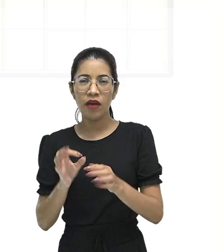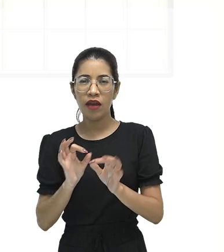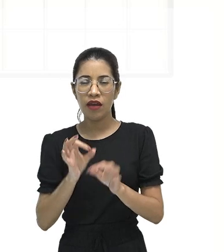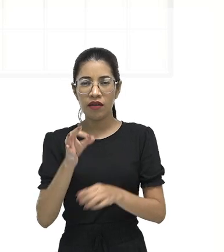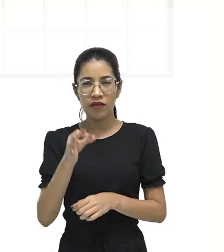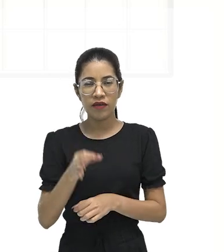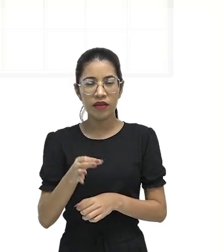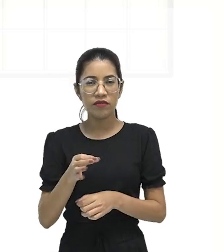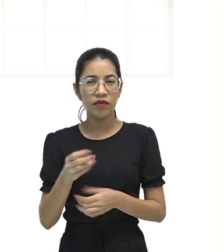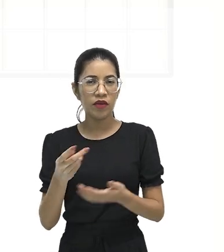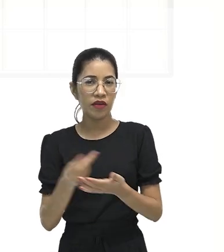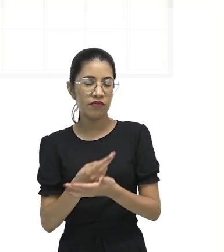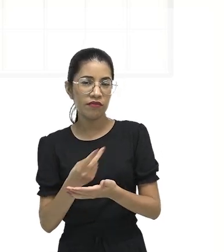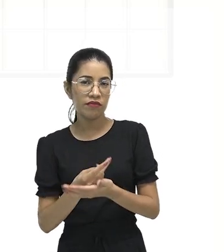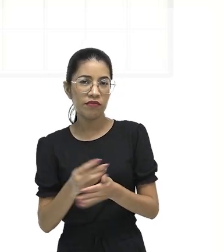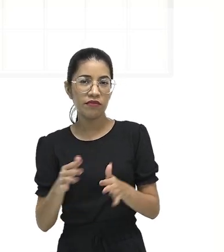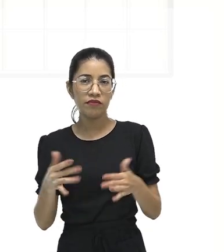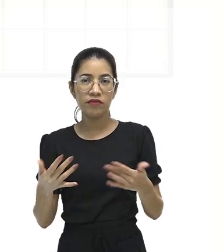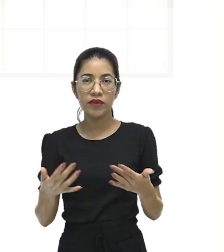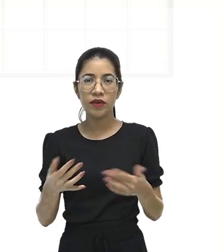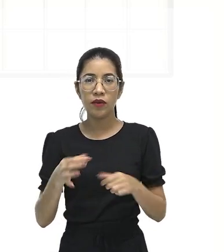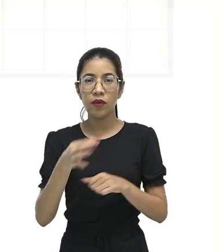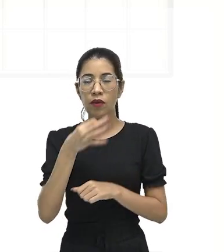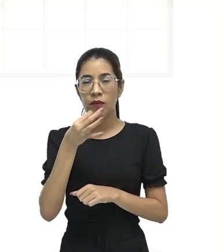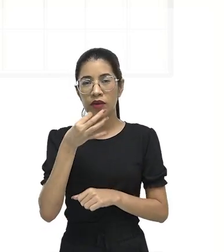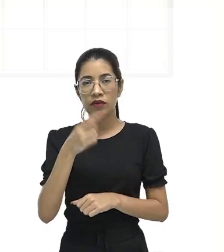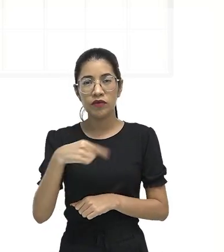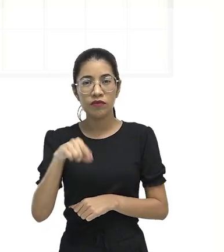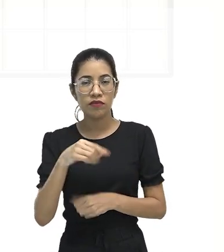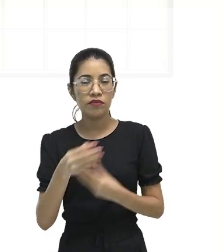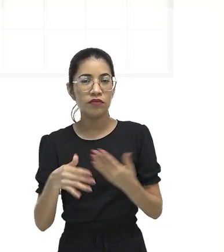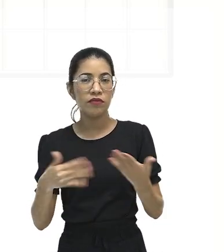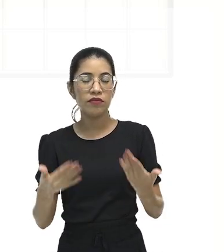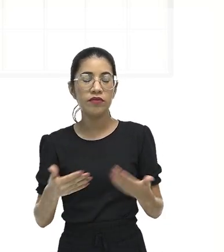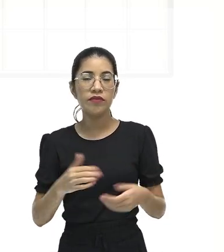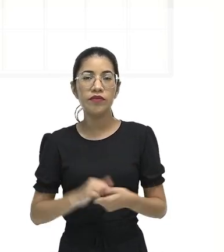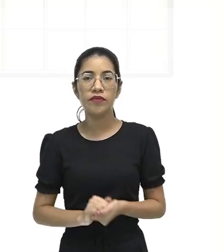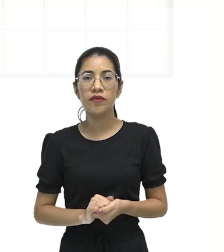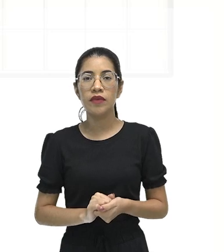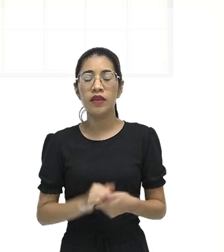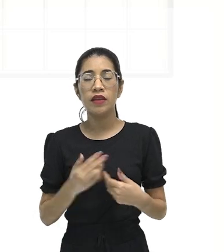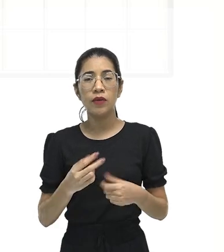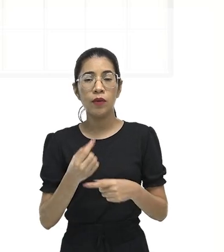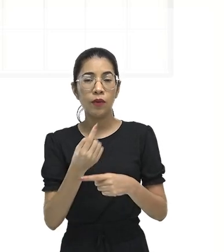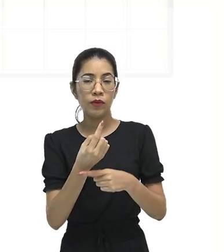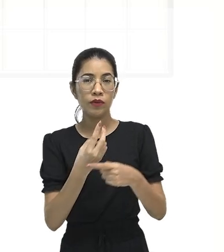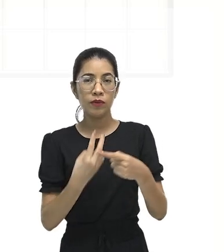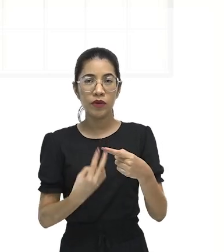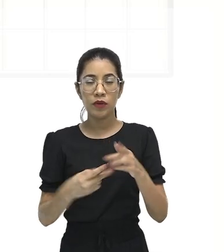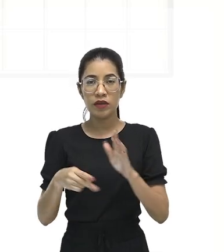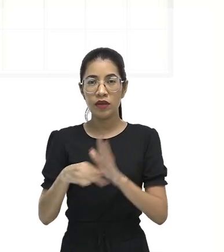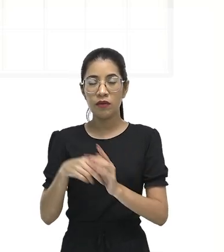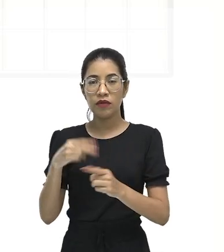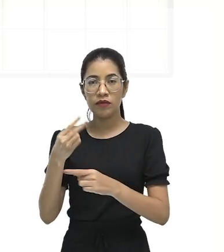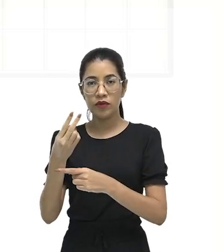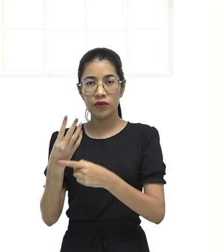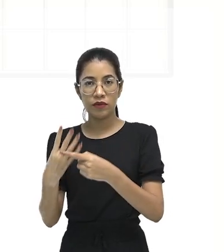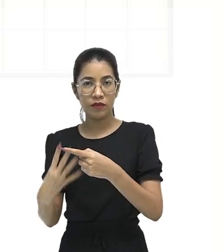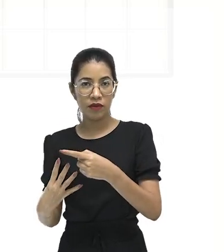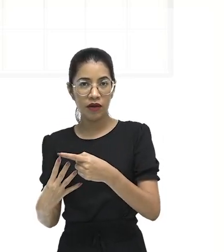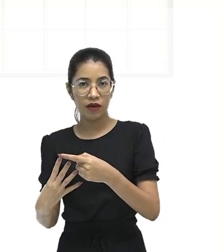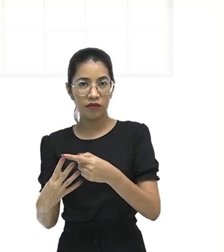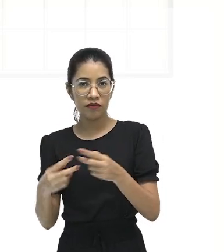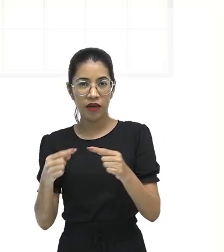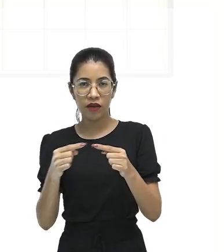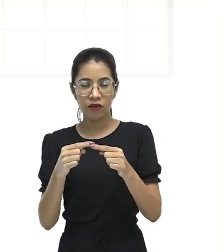ou falsa? O que você acha? 1 sobre 2 é a mesma coisa? É igual a 2